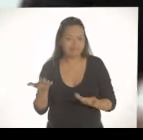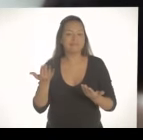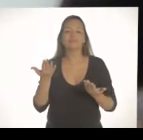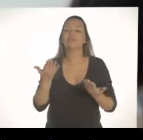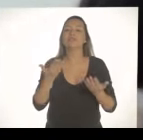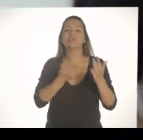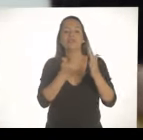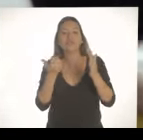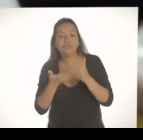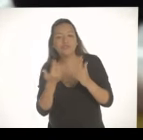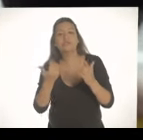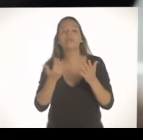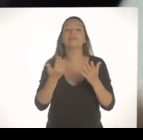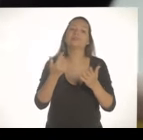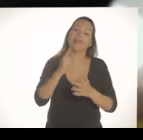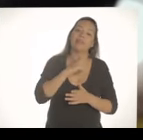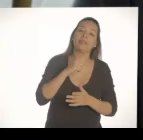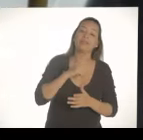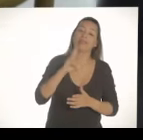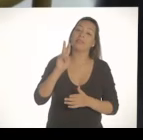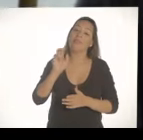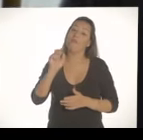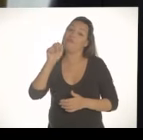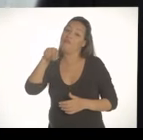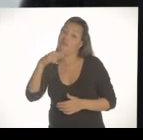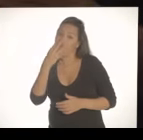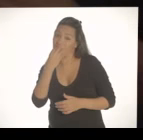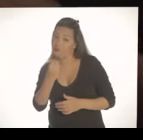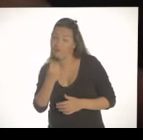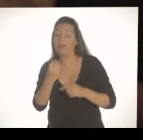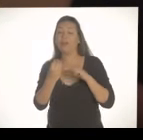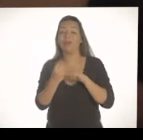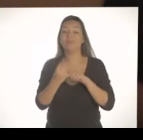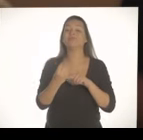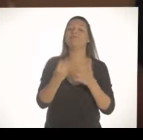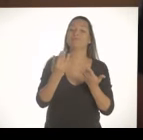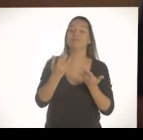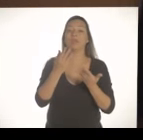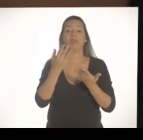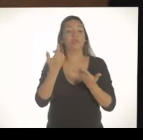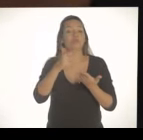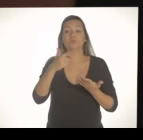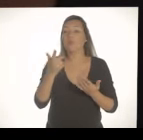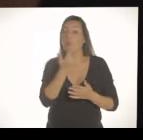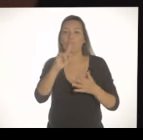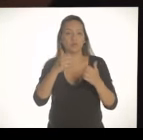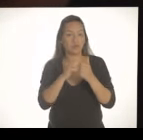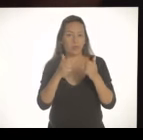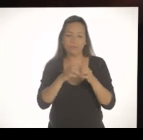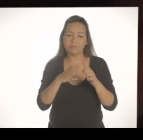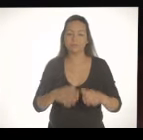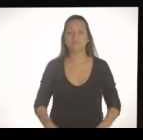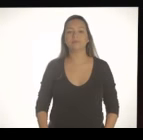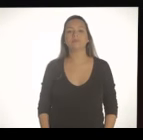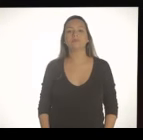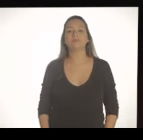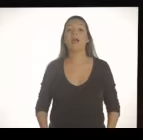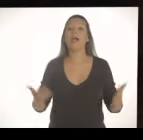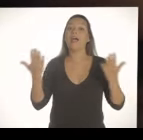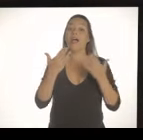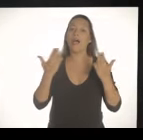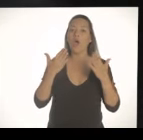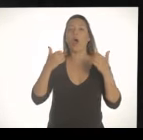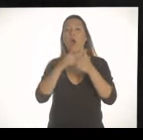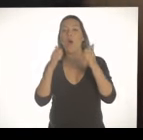acaba sendo até explorado pelo transporte alternativo, a única maneira que as pessoas têm de se deslocar. Agora é o processo